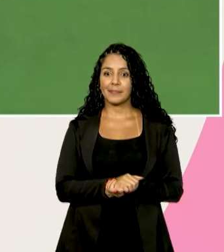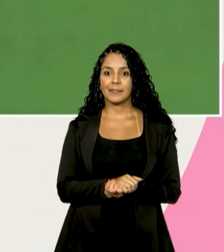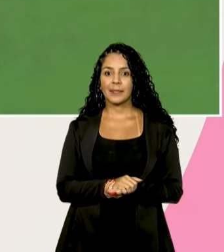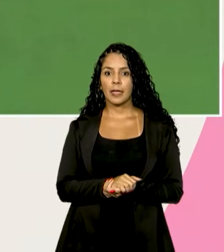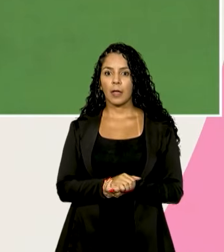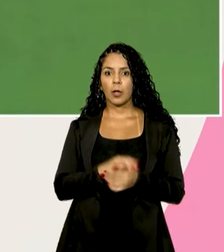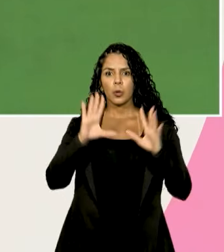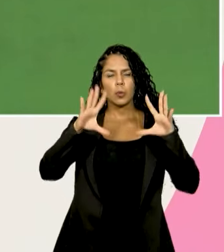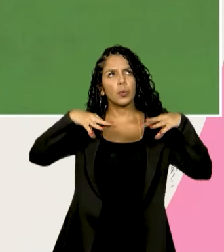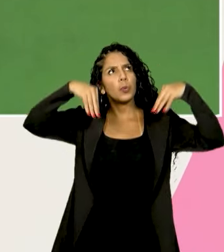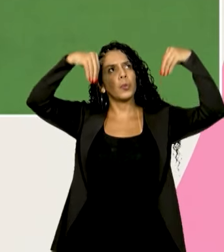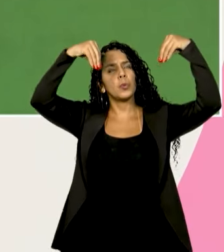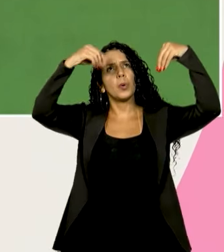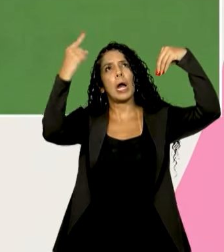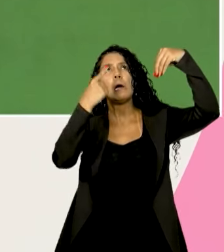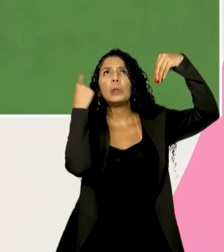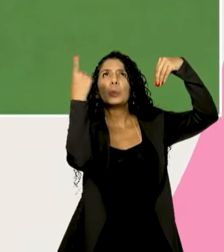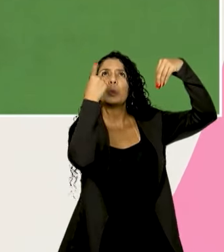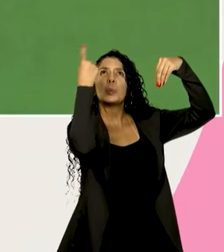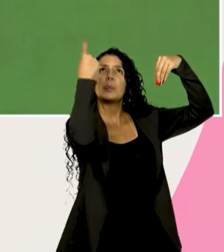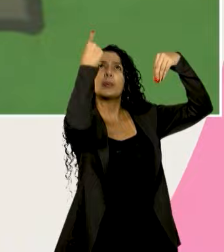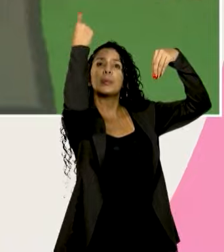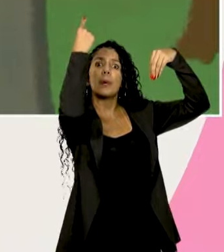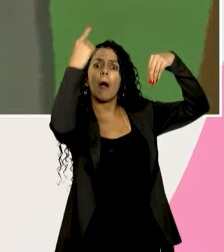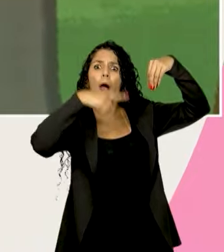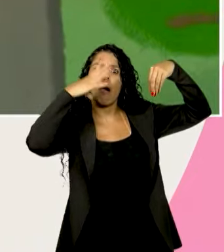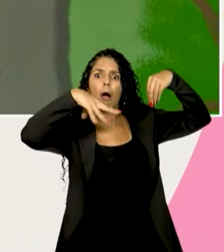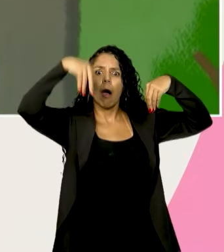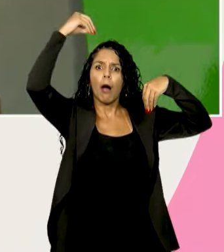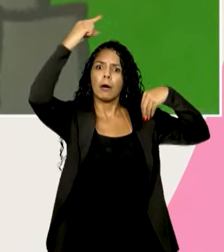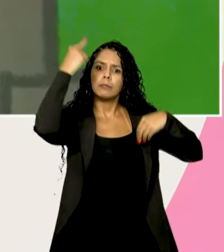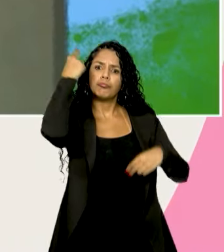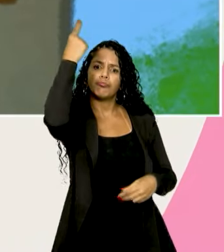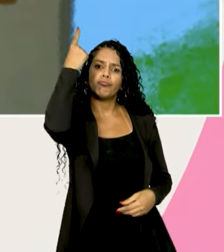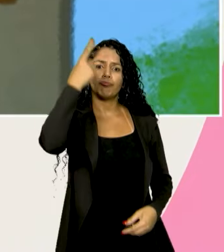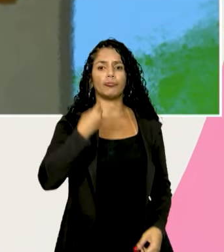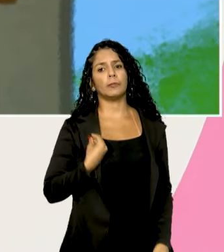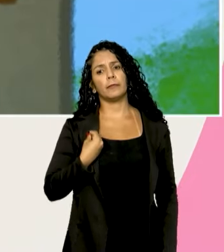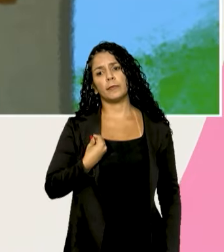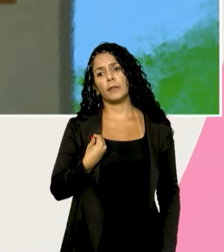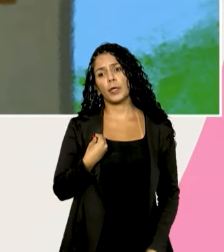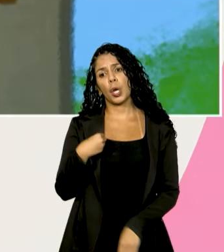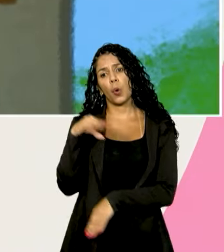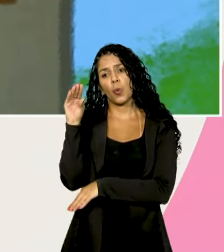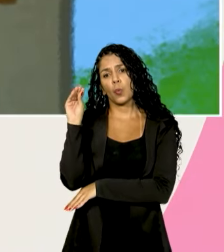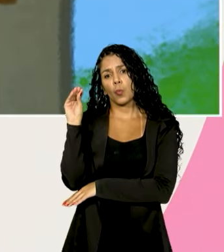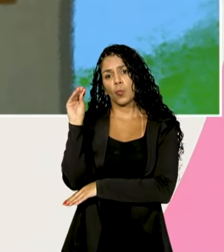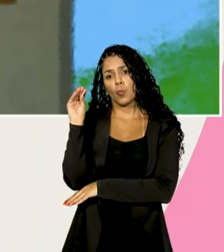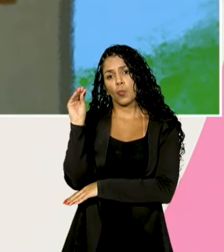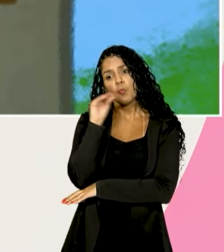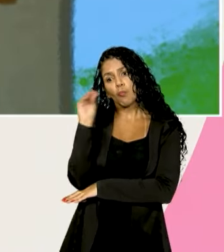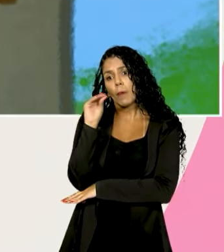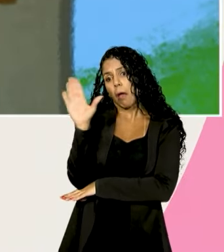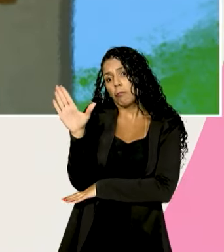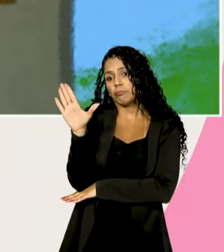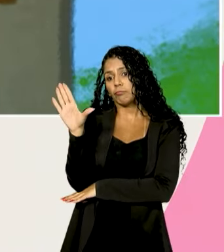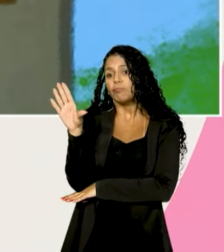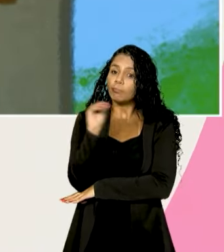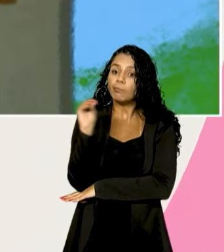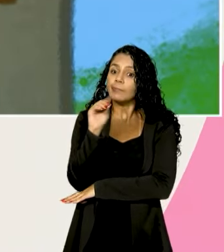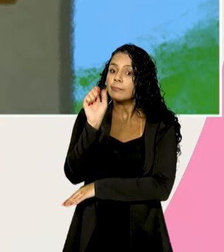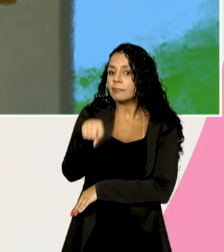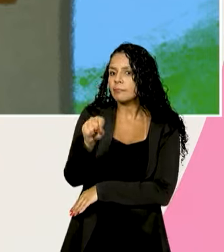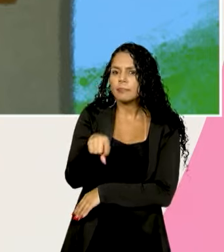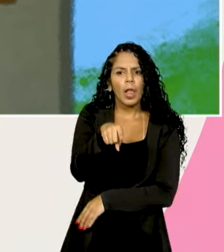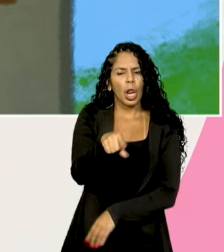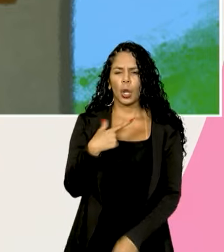em cima, no quarto mais alto da torre mais alta, vivia um dragão. É isso mesmo, um dragão. Mas